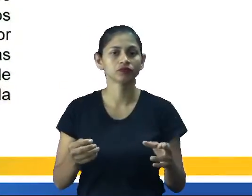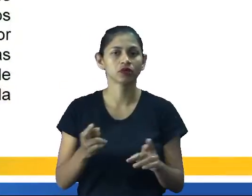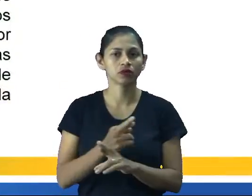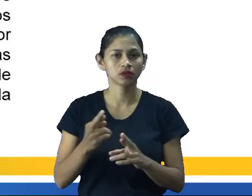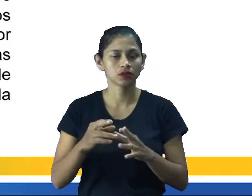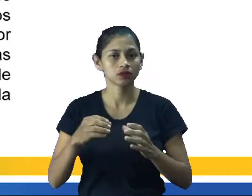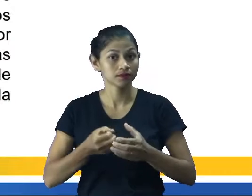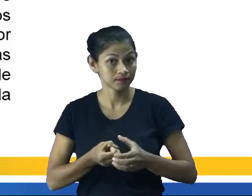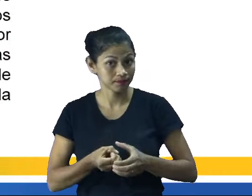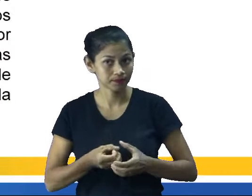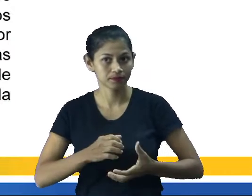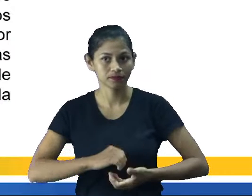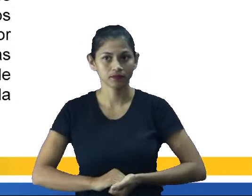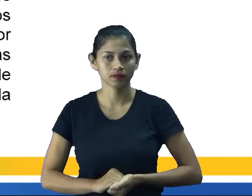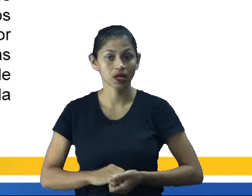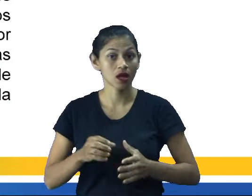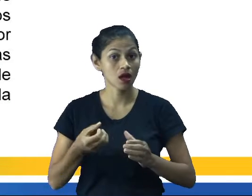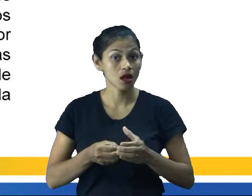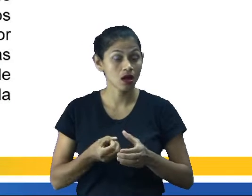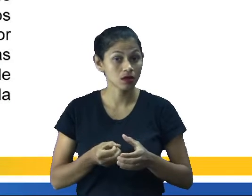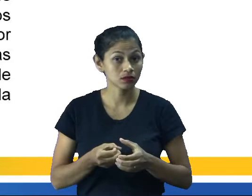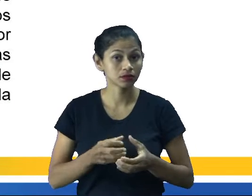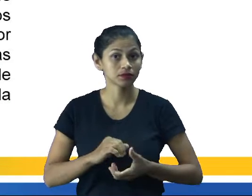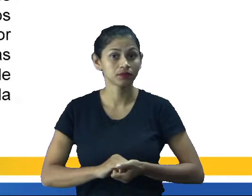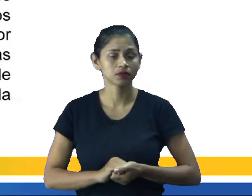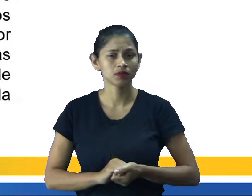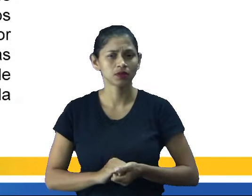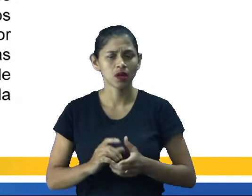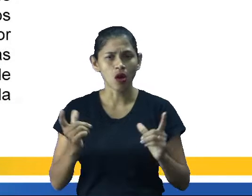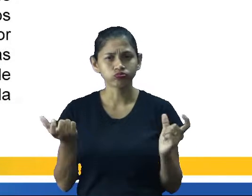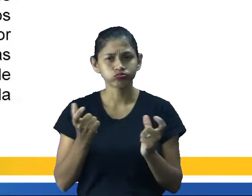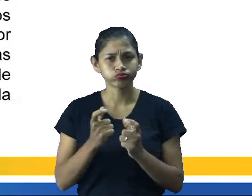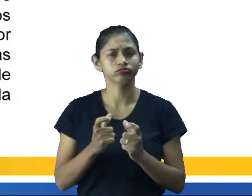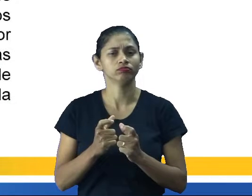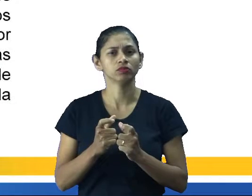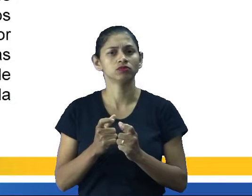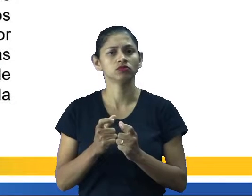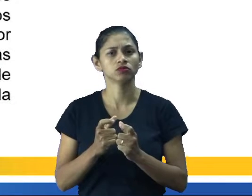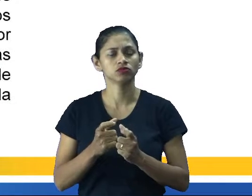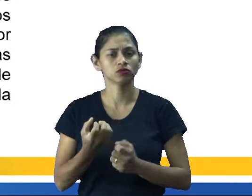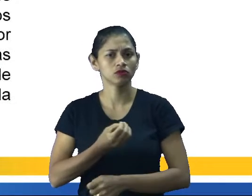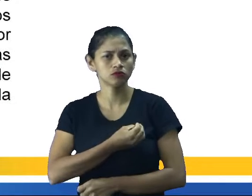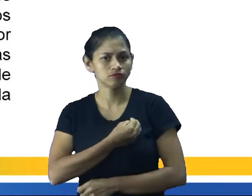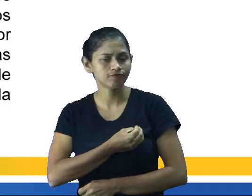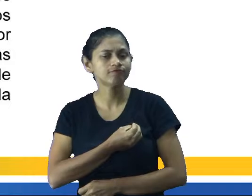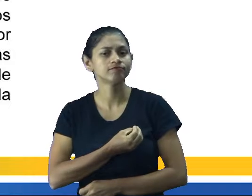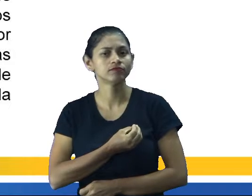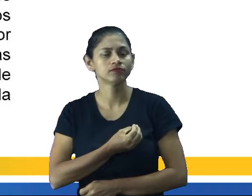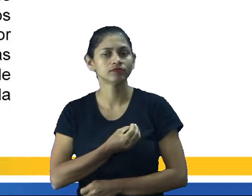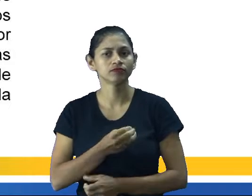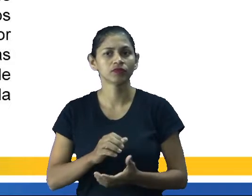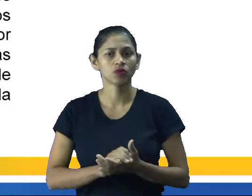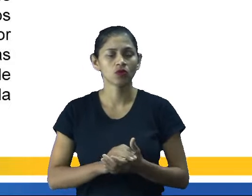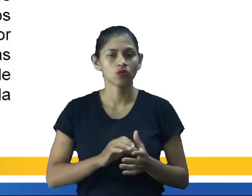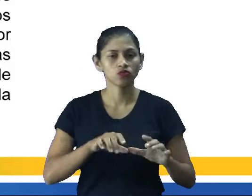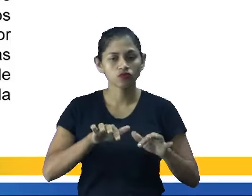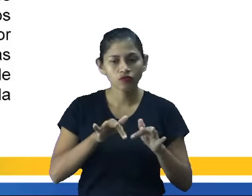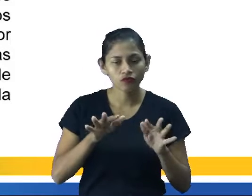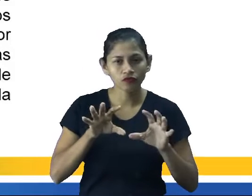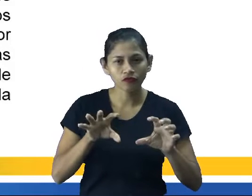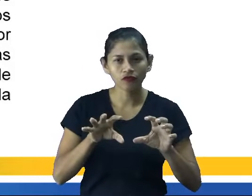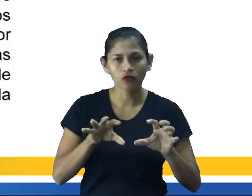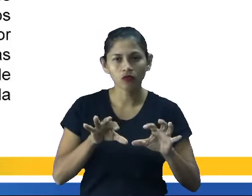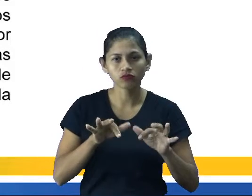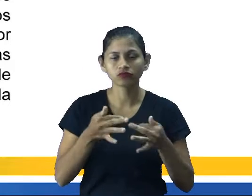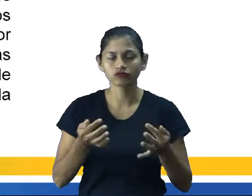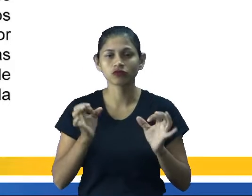células. Bom, a célula ela é a menor unidade dos seres vivos com formas e funções definidas.